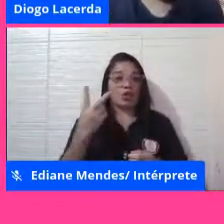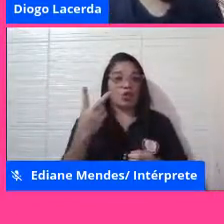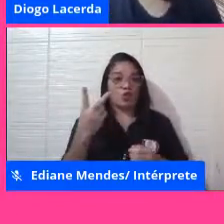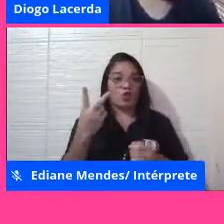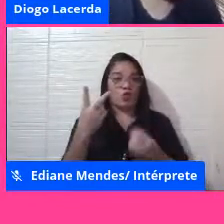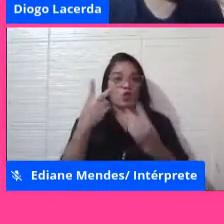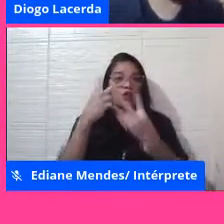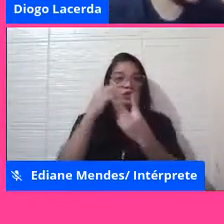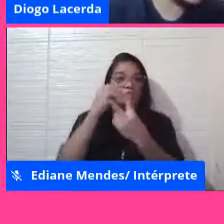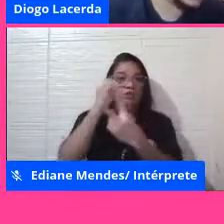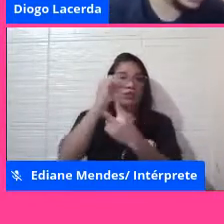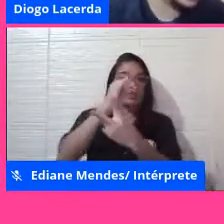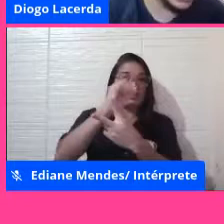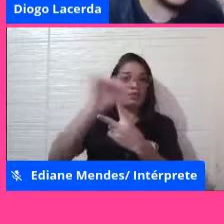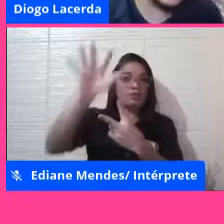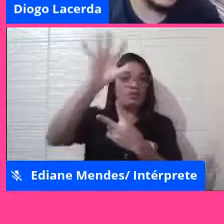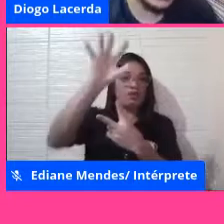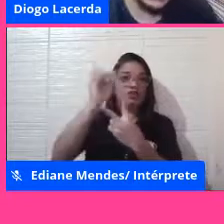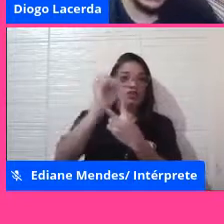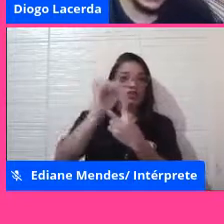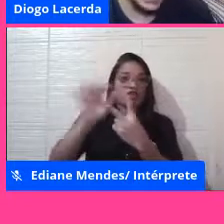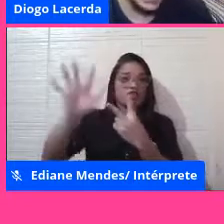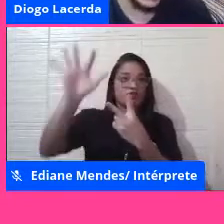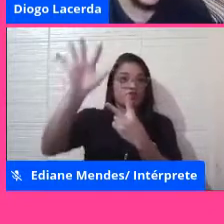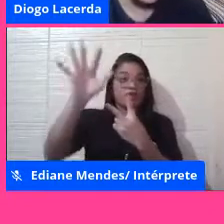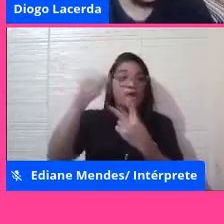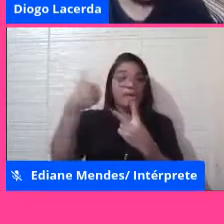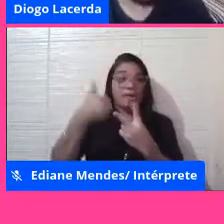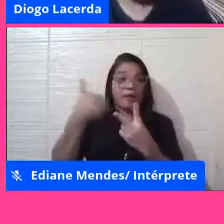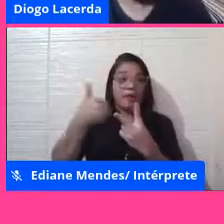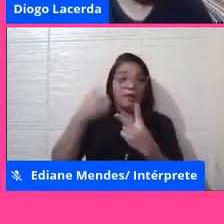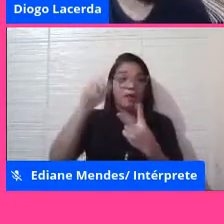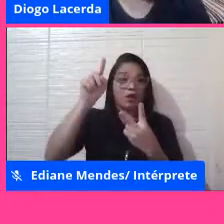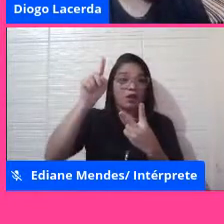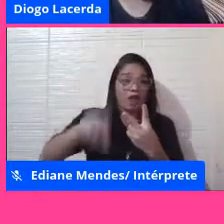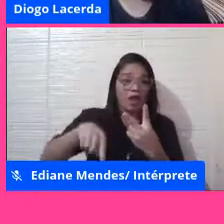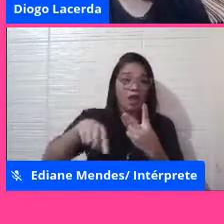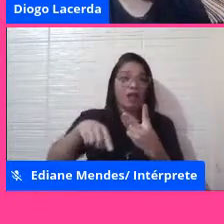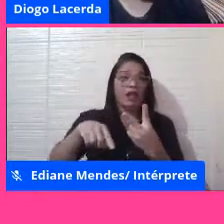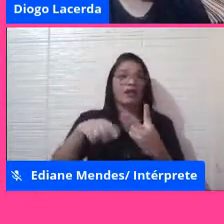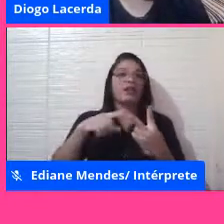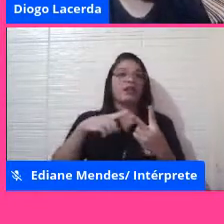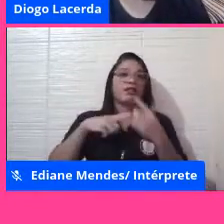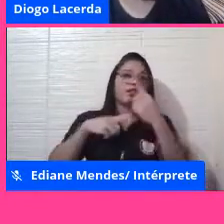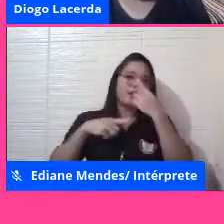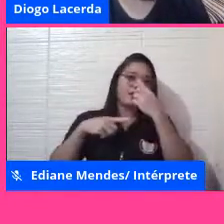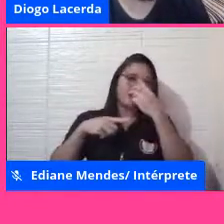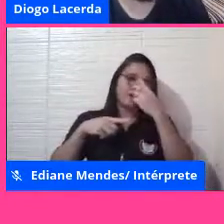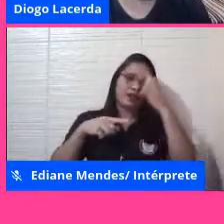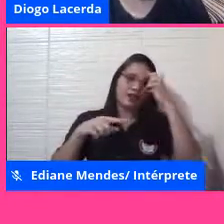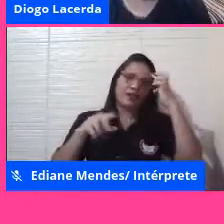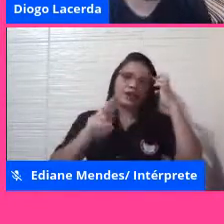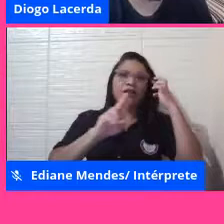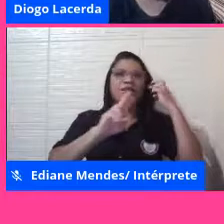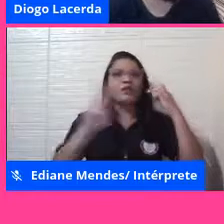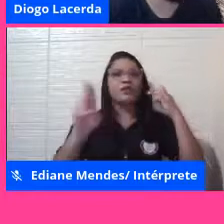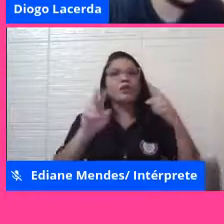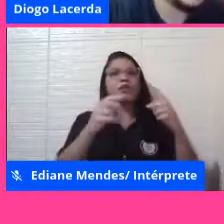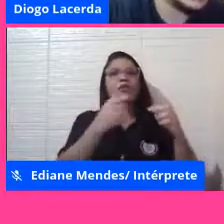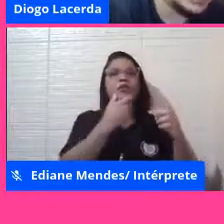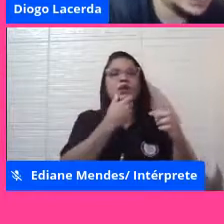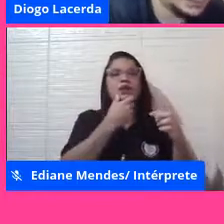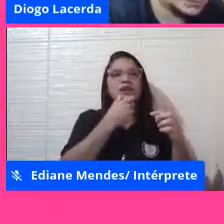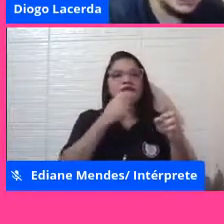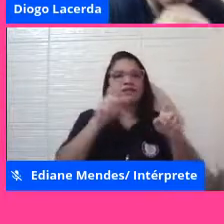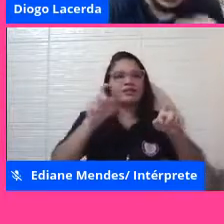minha esquerda. Então, o primeiro passo que você vai fazer tem Step 1, Install the main software. Você vai clicar